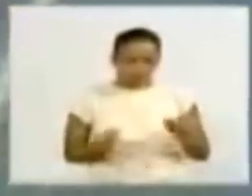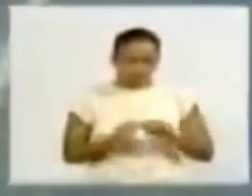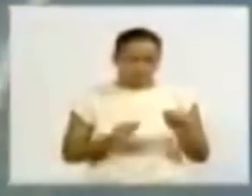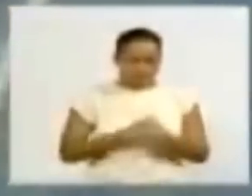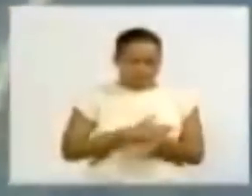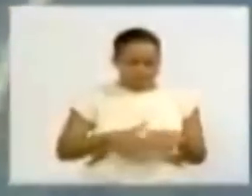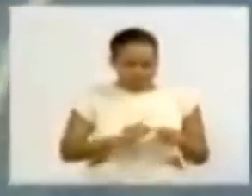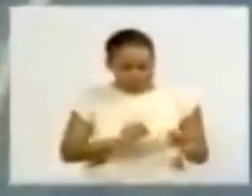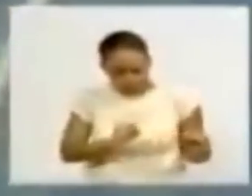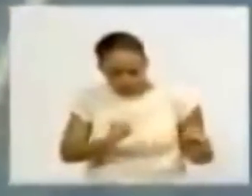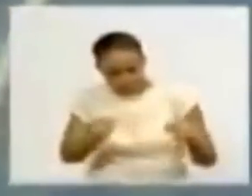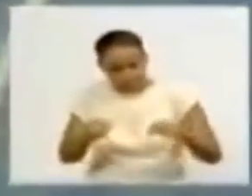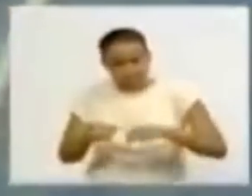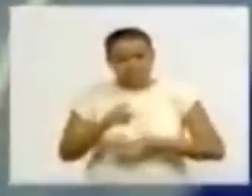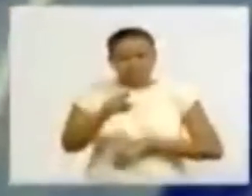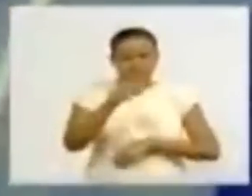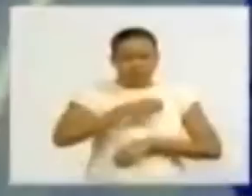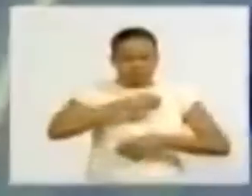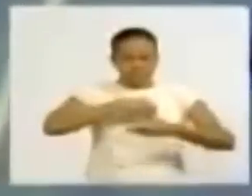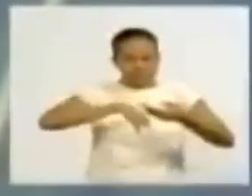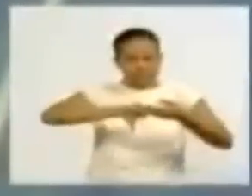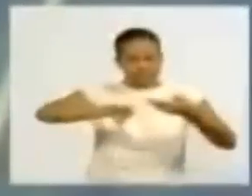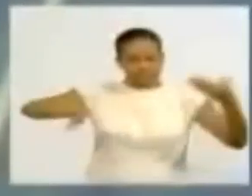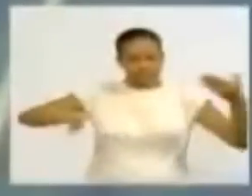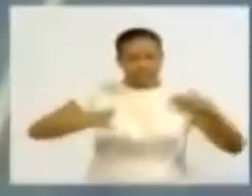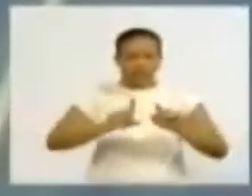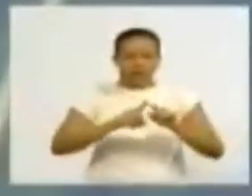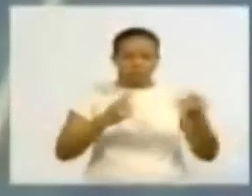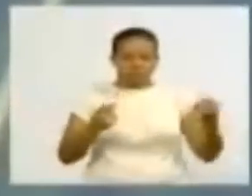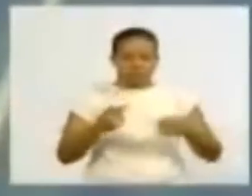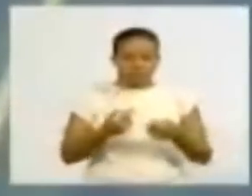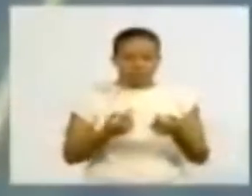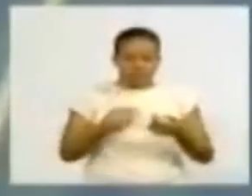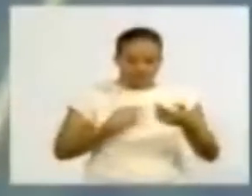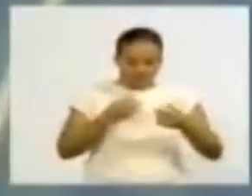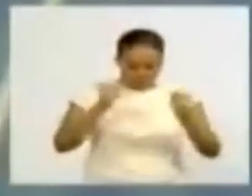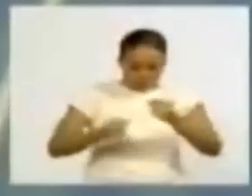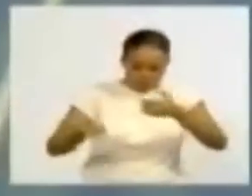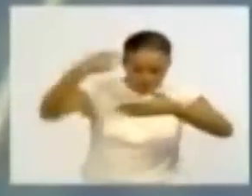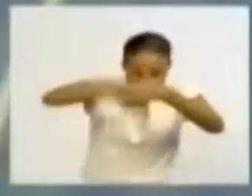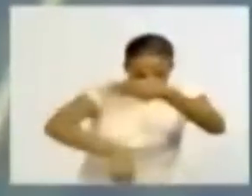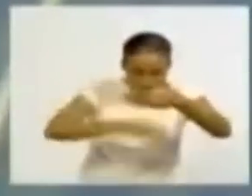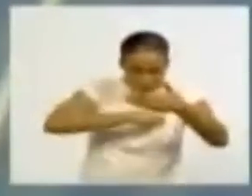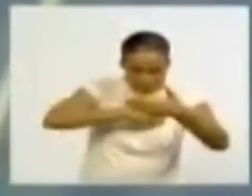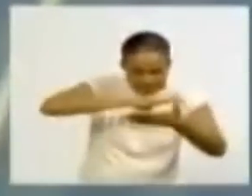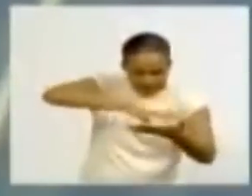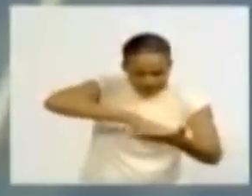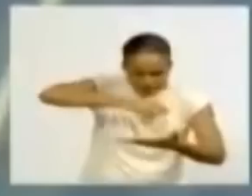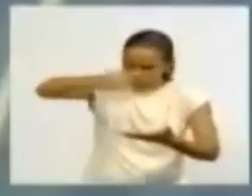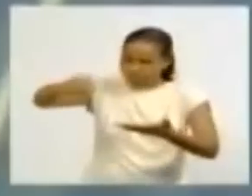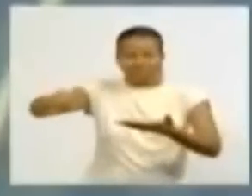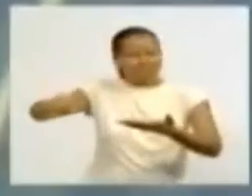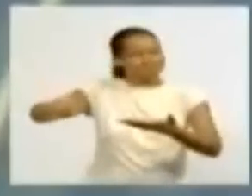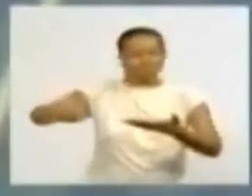de fazer de tudo para que você se afaste do pecado, mas eu não tenho como entrar dentro de você e retirar o pecado,